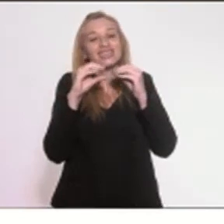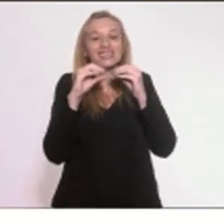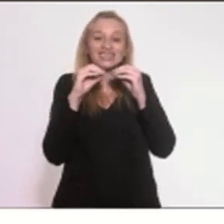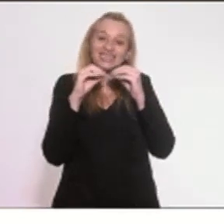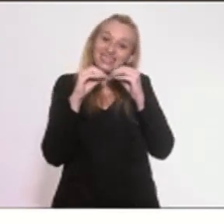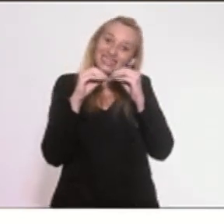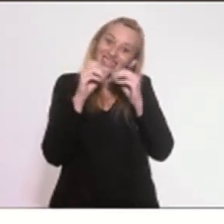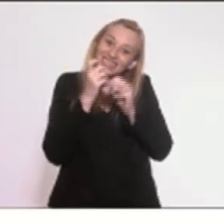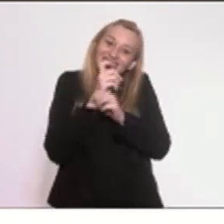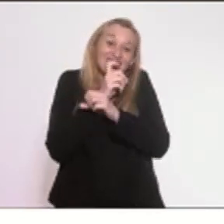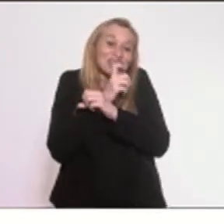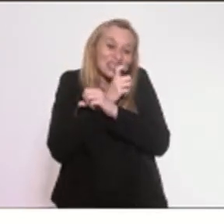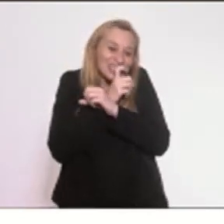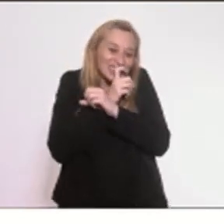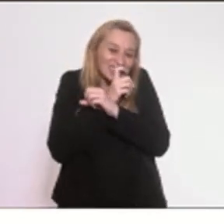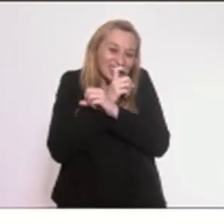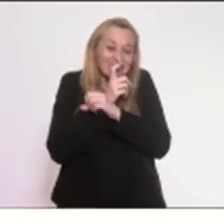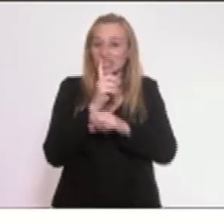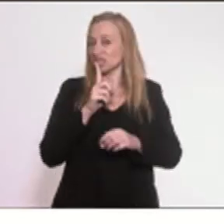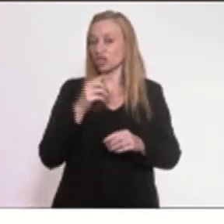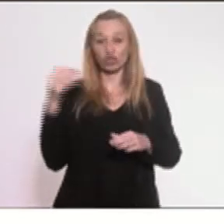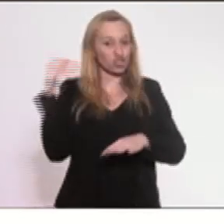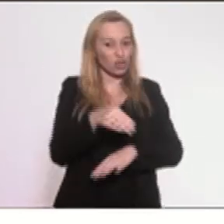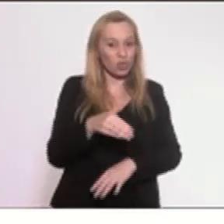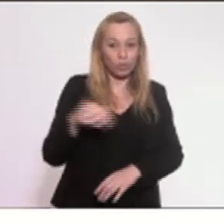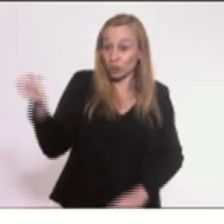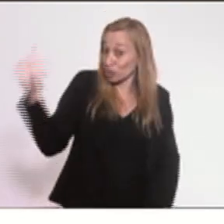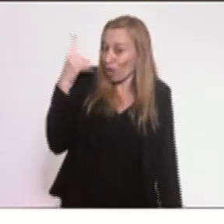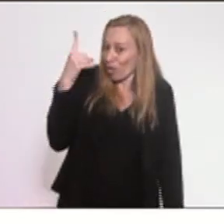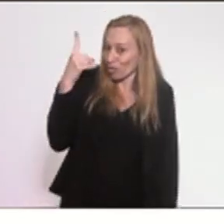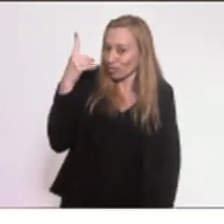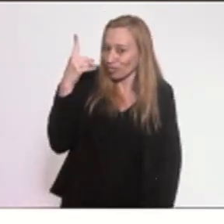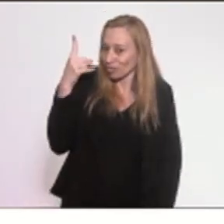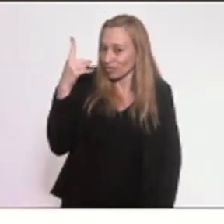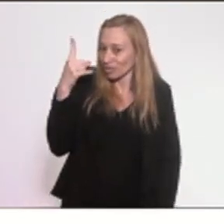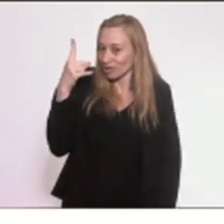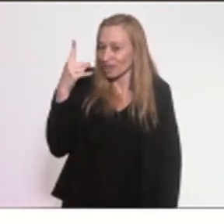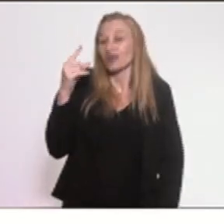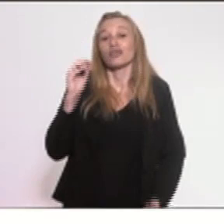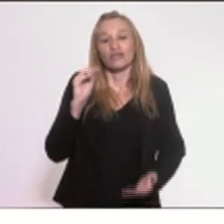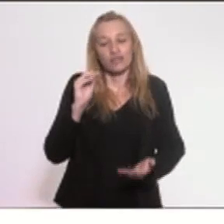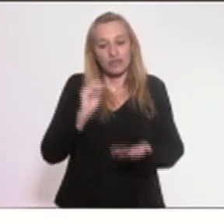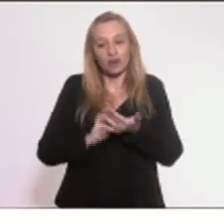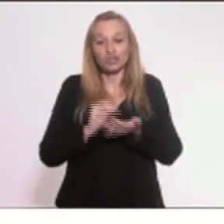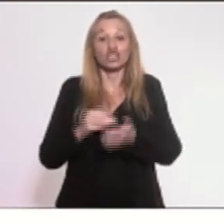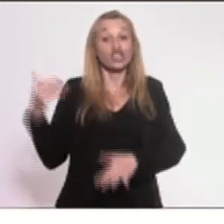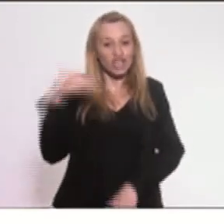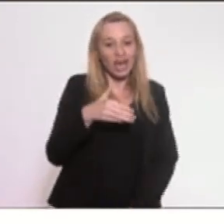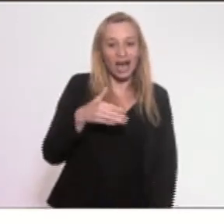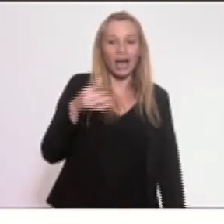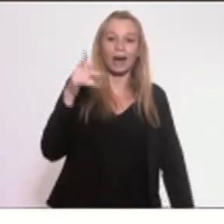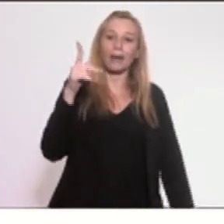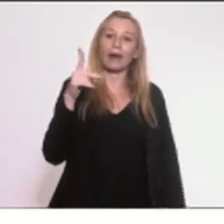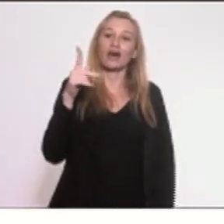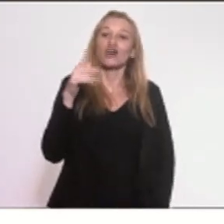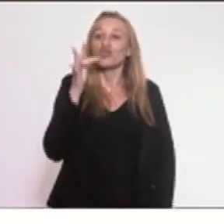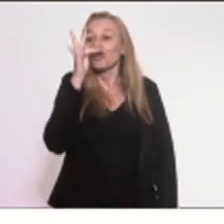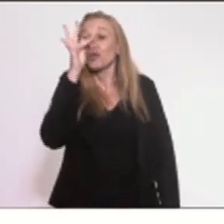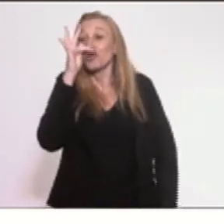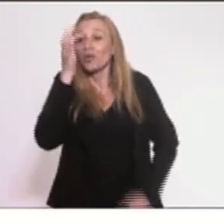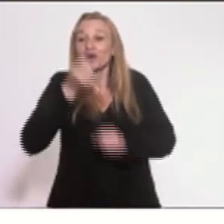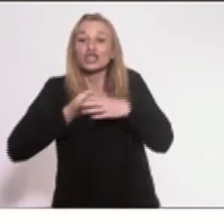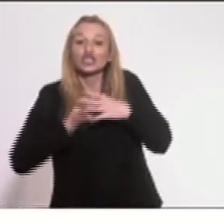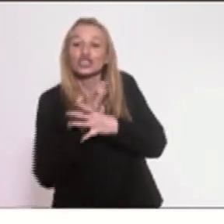não chegou o verão, porque ainda vamos entrar na primavera, uma noite de inverno mal dormida, que